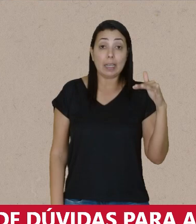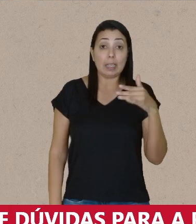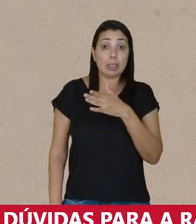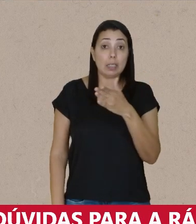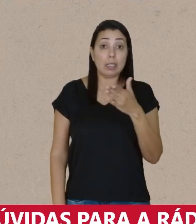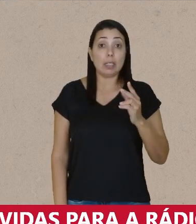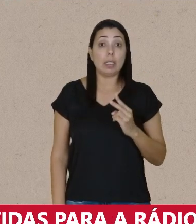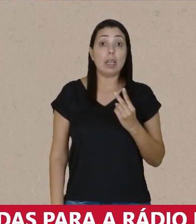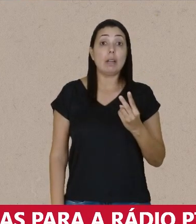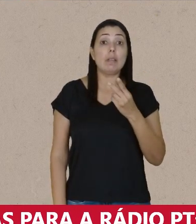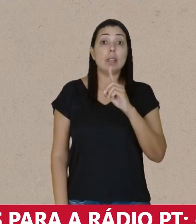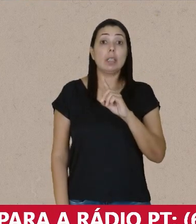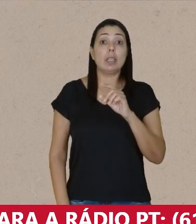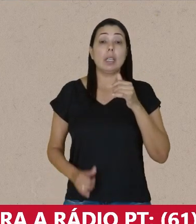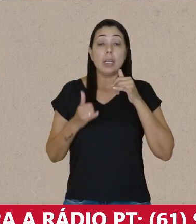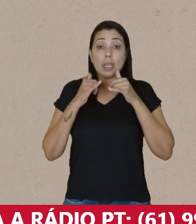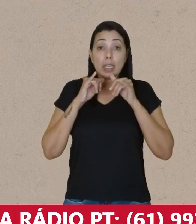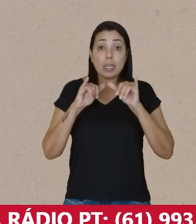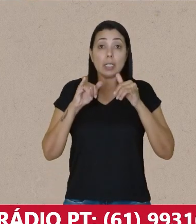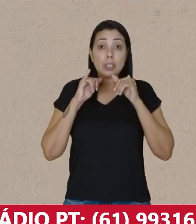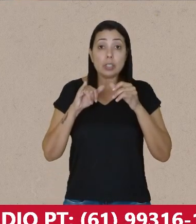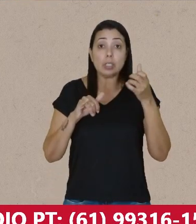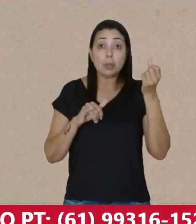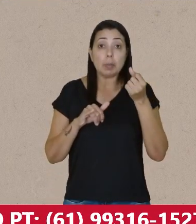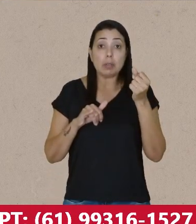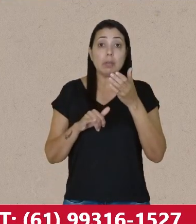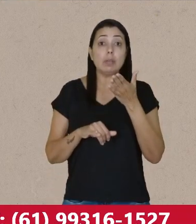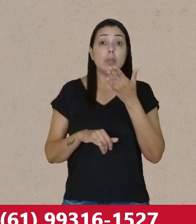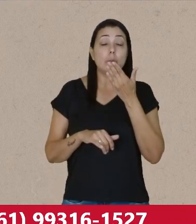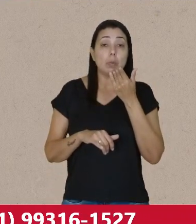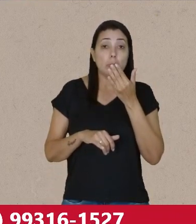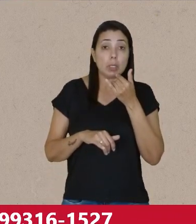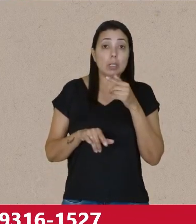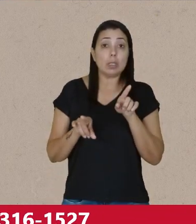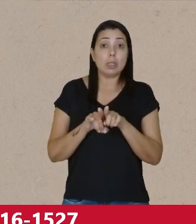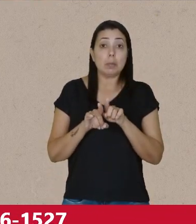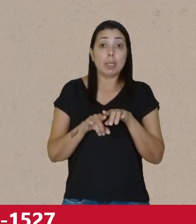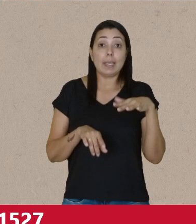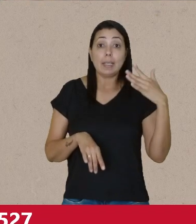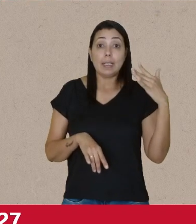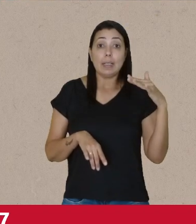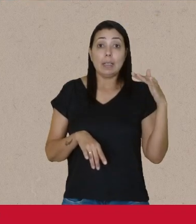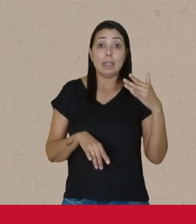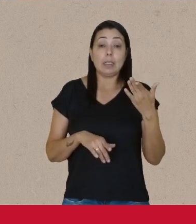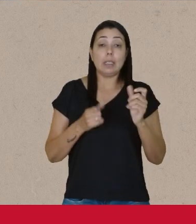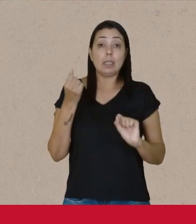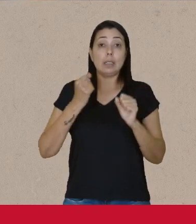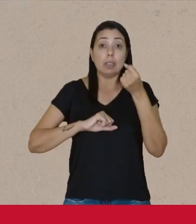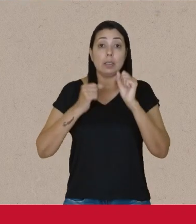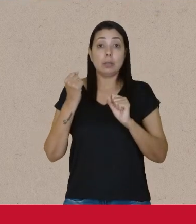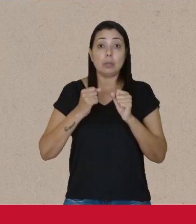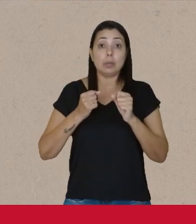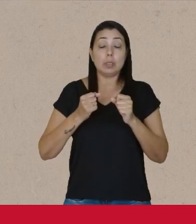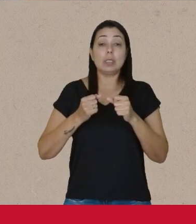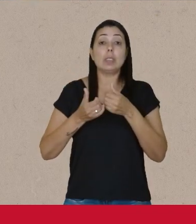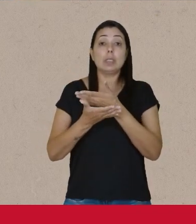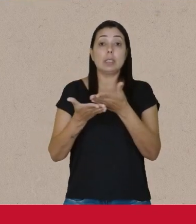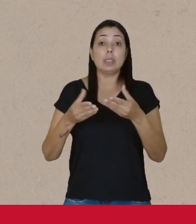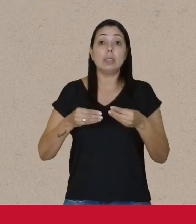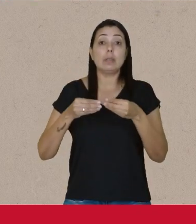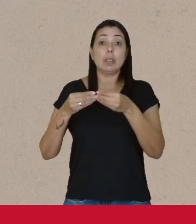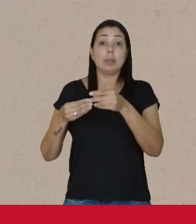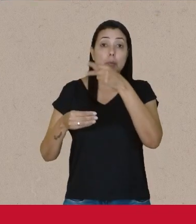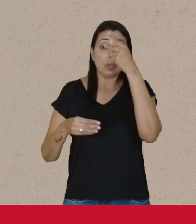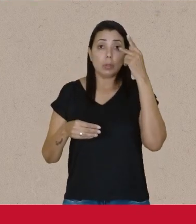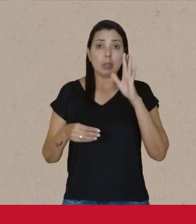sua vez, a energia elétrica que beneficia os alimentos também está alta, e a indústria acaba repassando isso para o